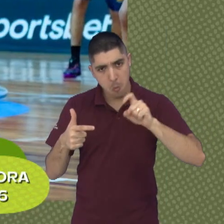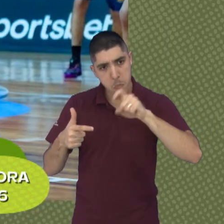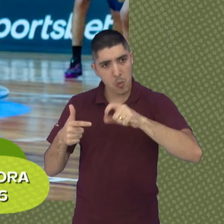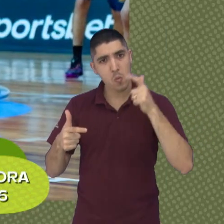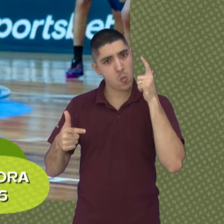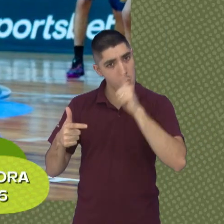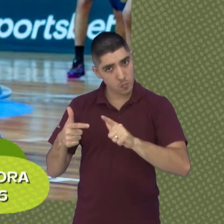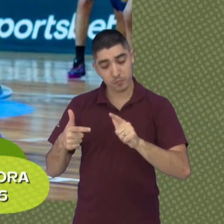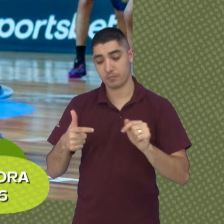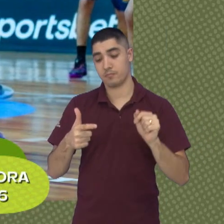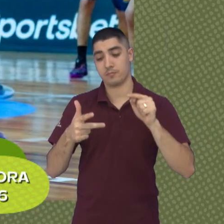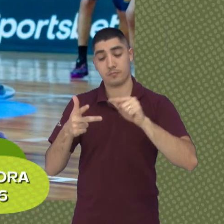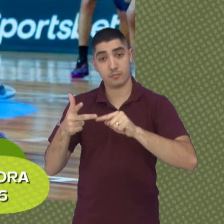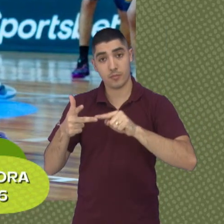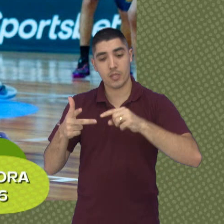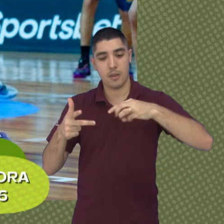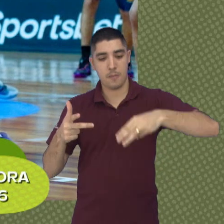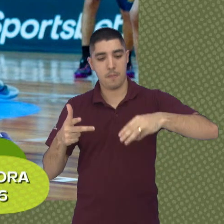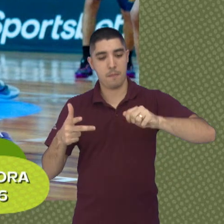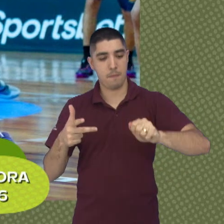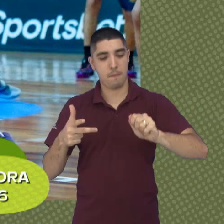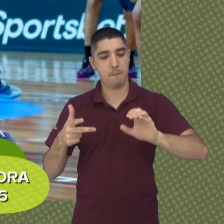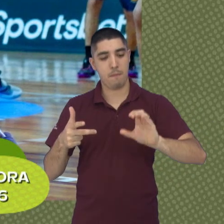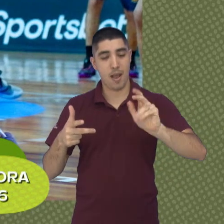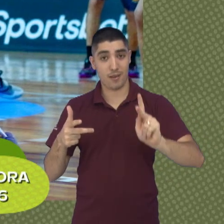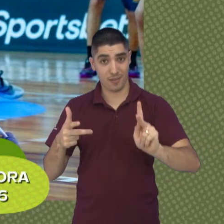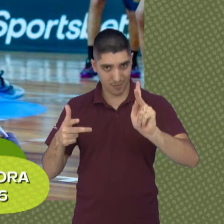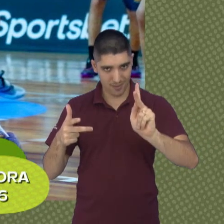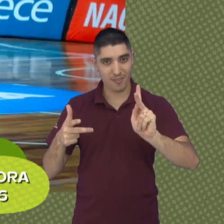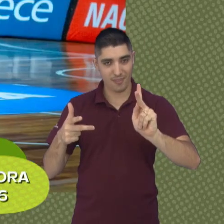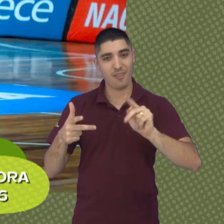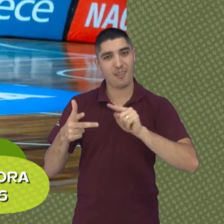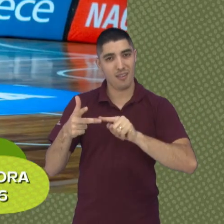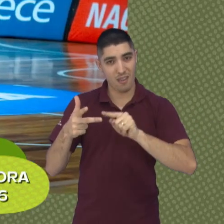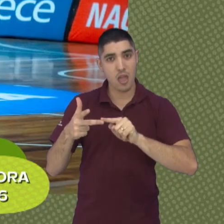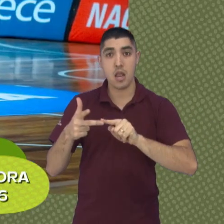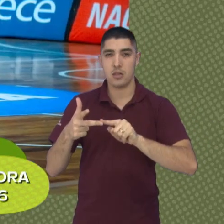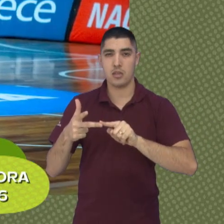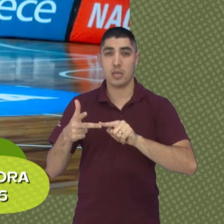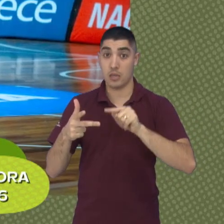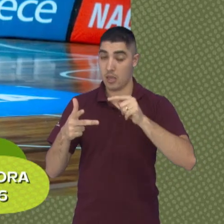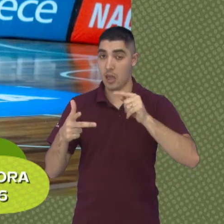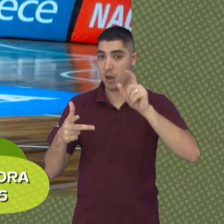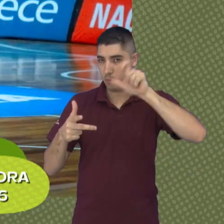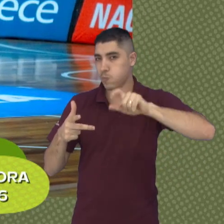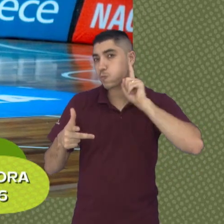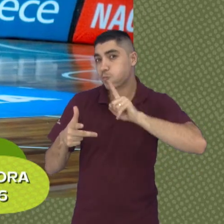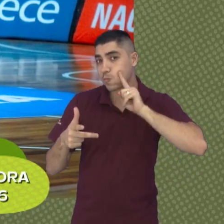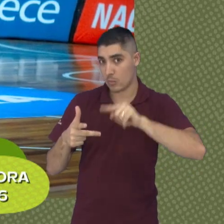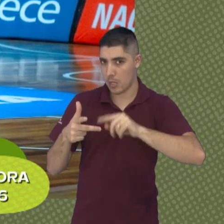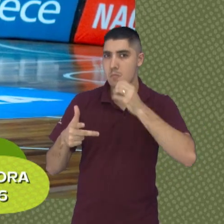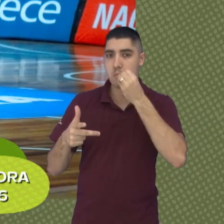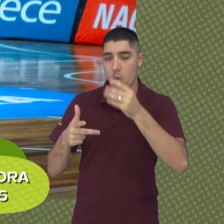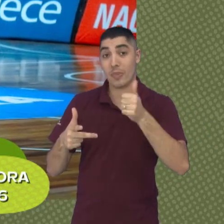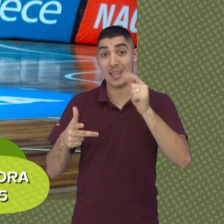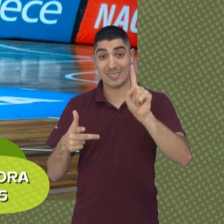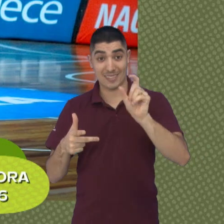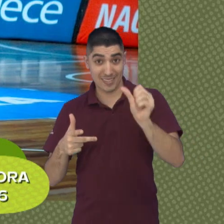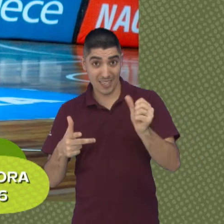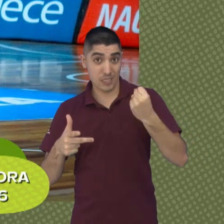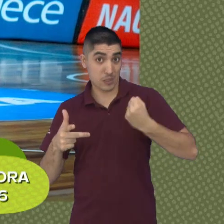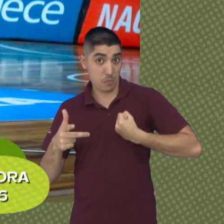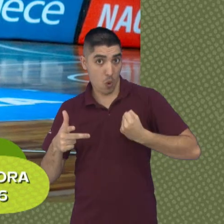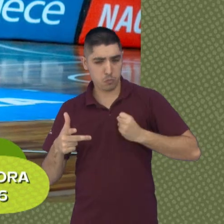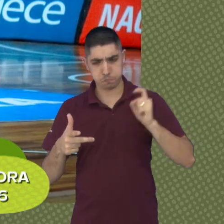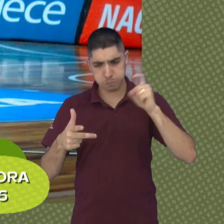2 assistências, e o McClanahan, que o Figueiredo falou sobre ele, americano, 16 pontos, 2 rebotes e